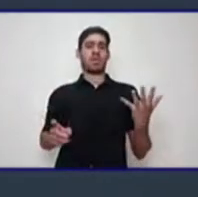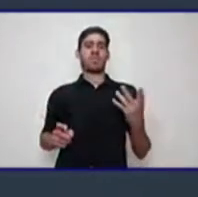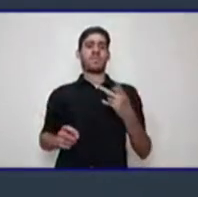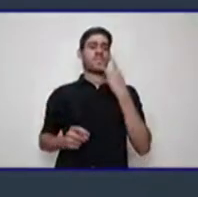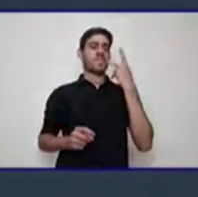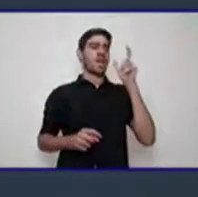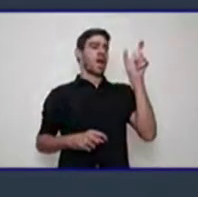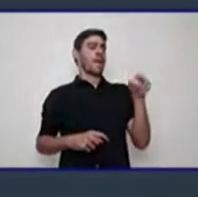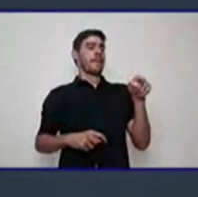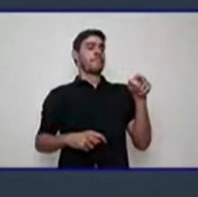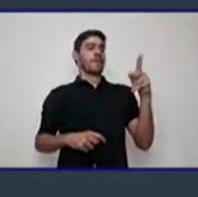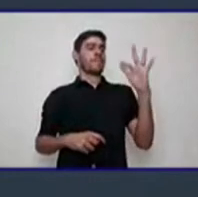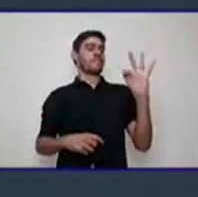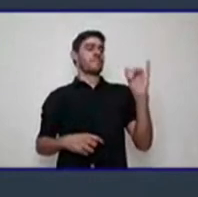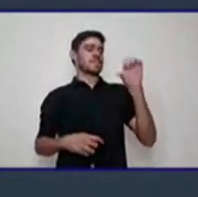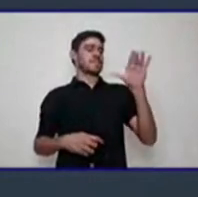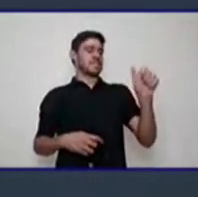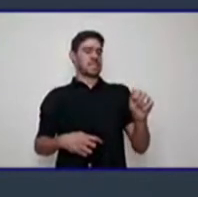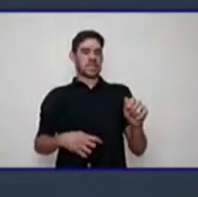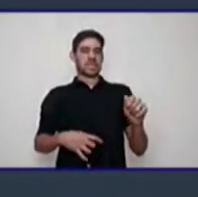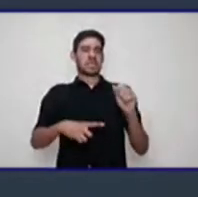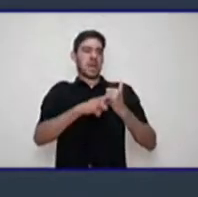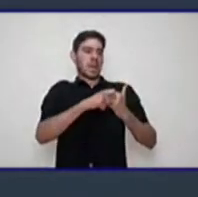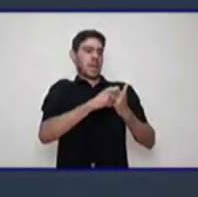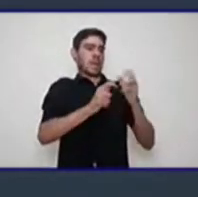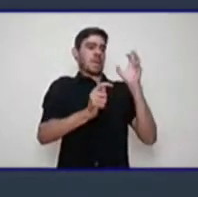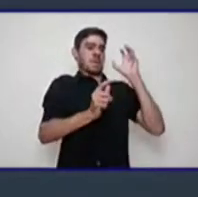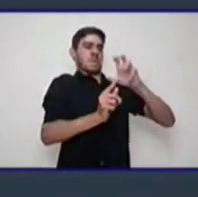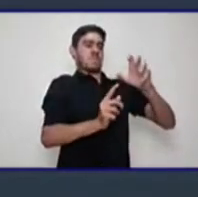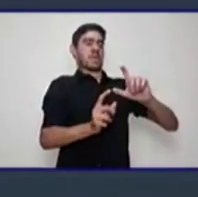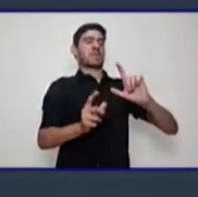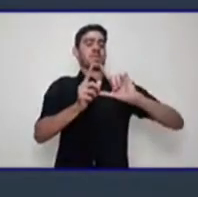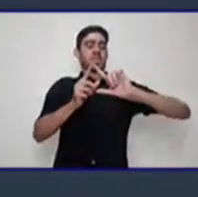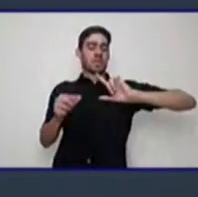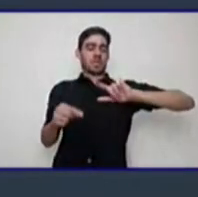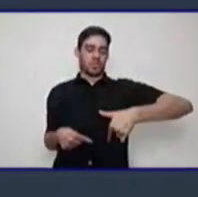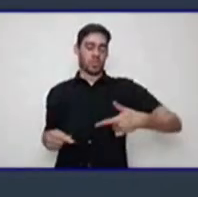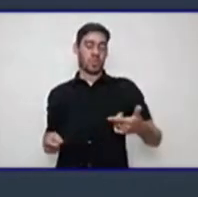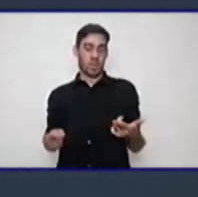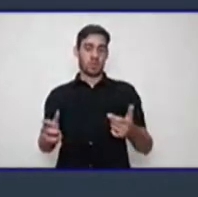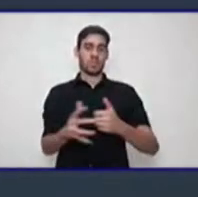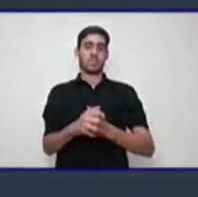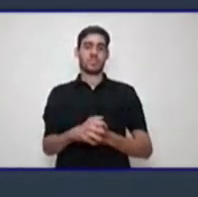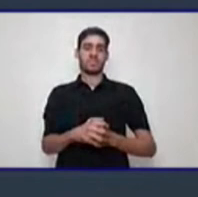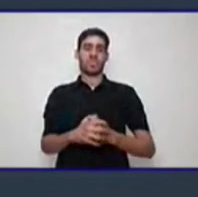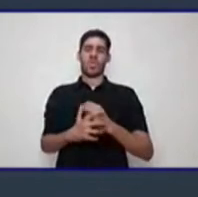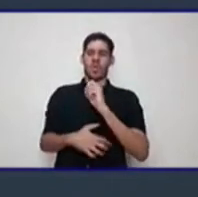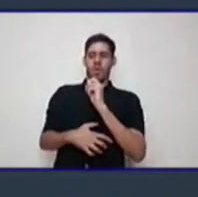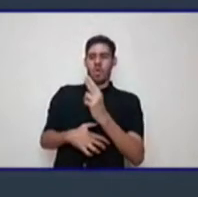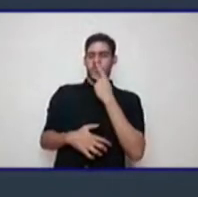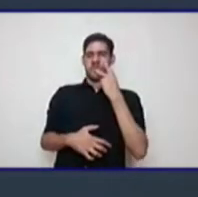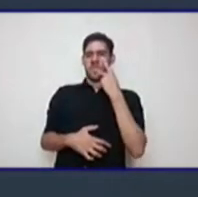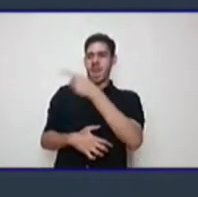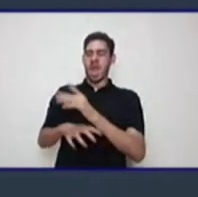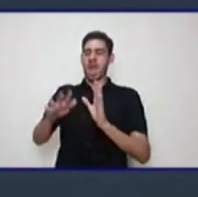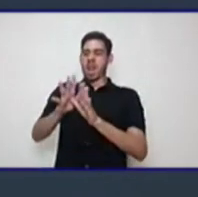fulano é fascista e Mussolini perseguiu os judeus. Ou quando disser, fulano é